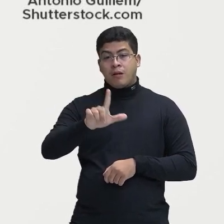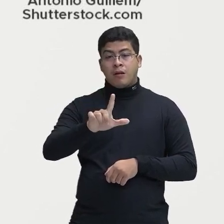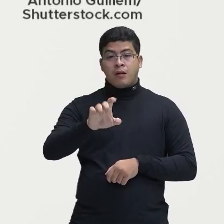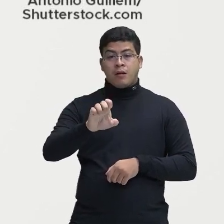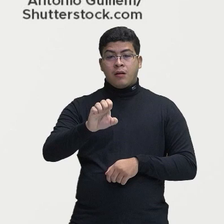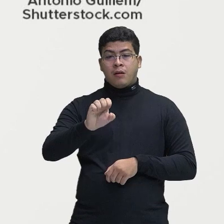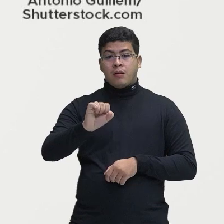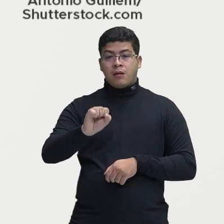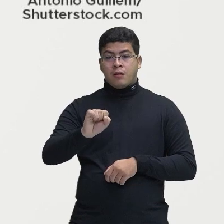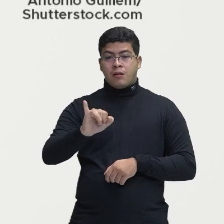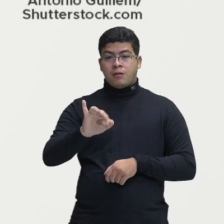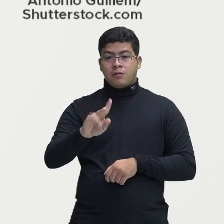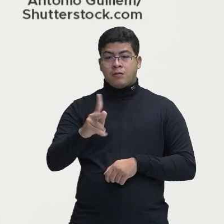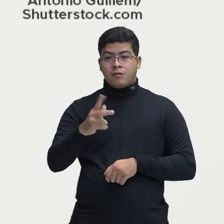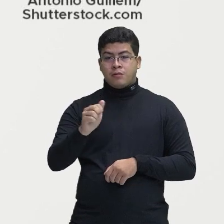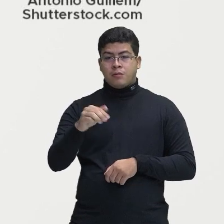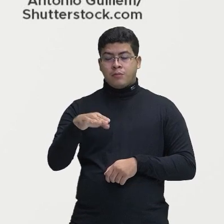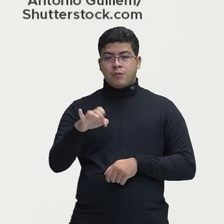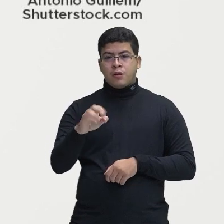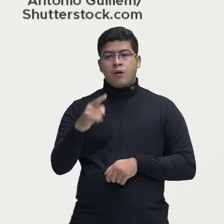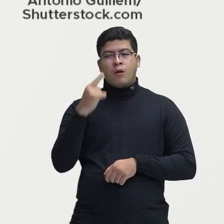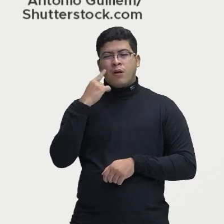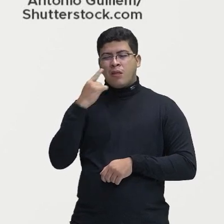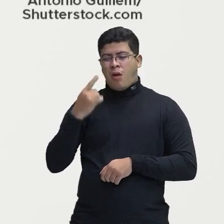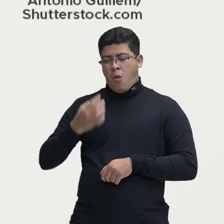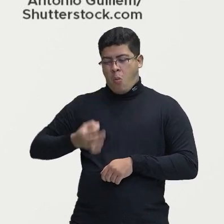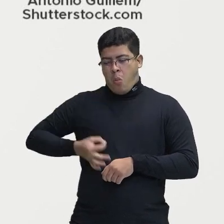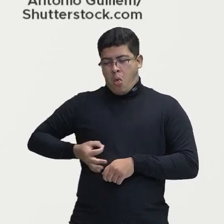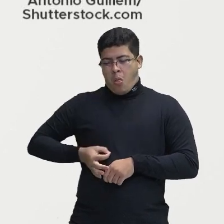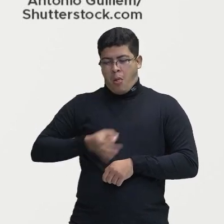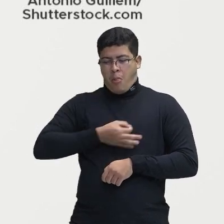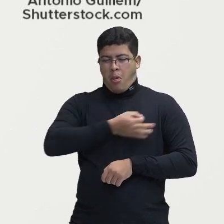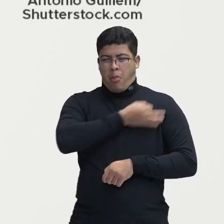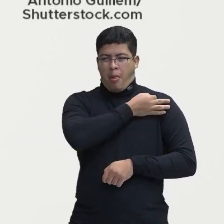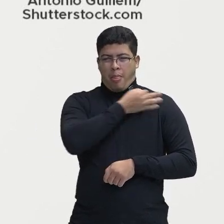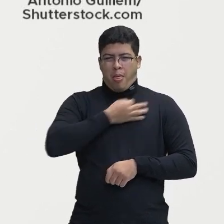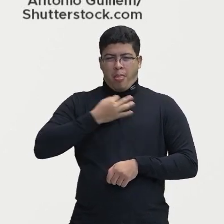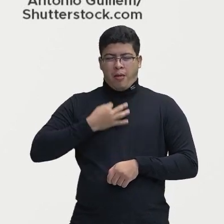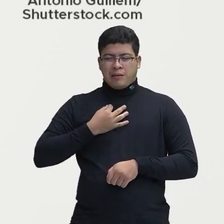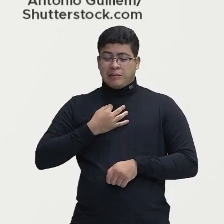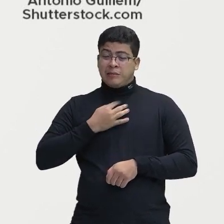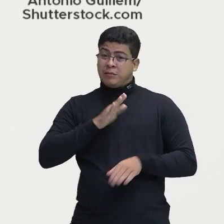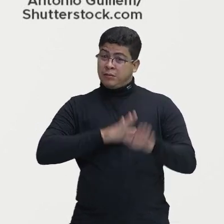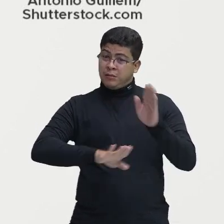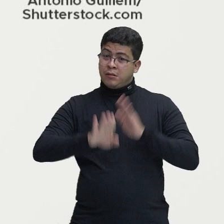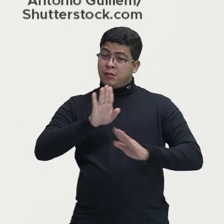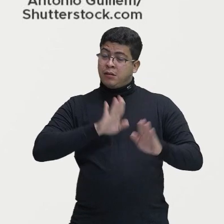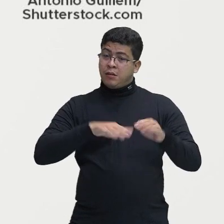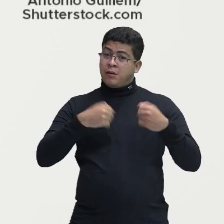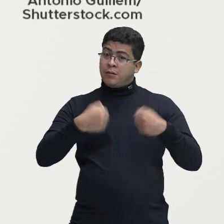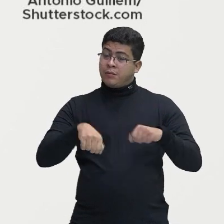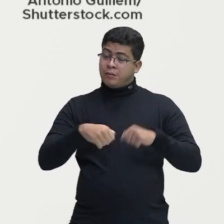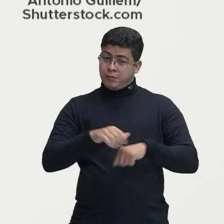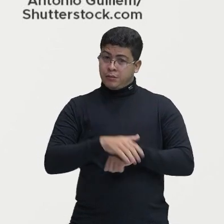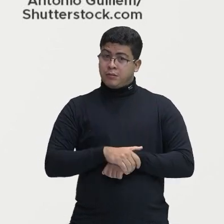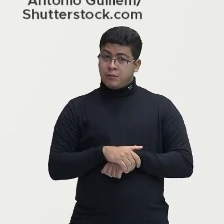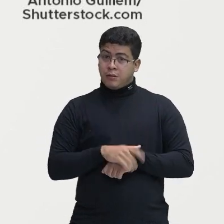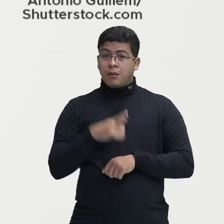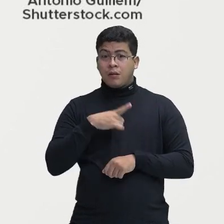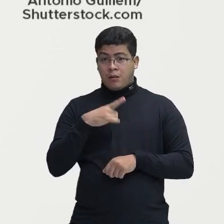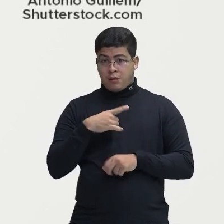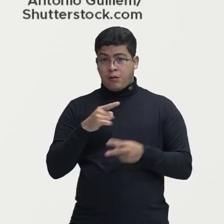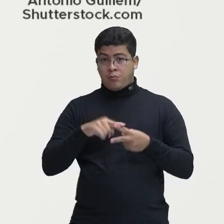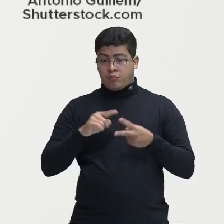que vai ocasionar aqui, ó, essas feridas, né, na pele. A gente observou na nossa aula que existem 2 tipos.